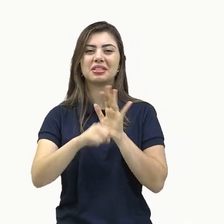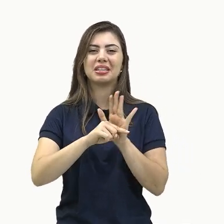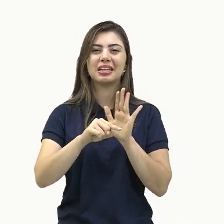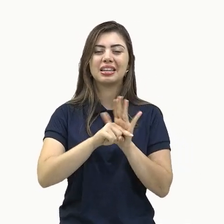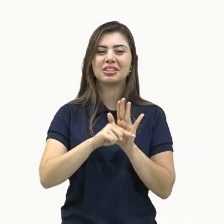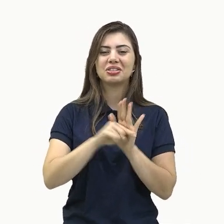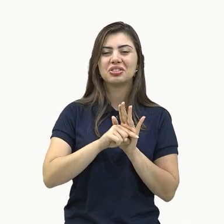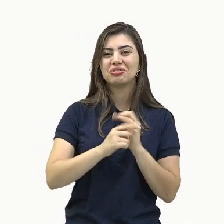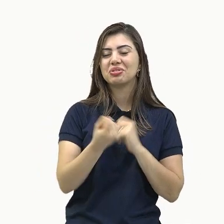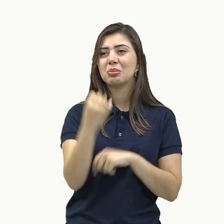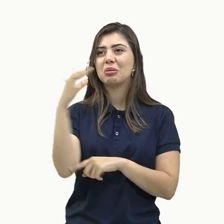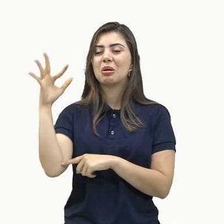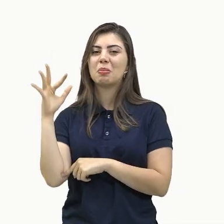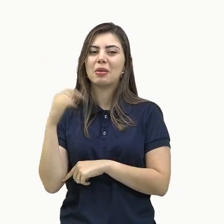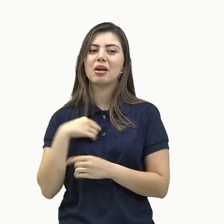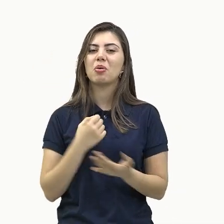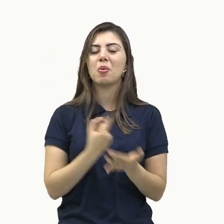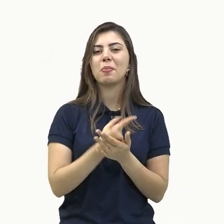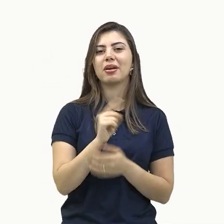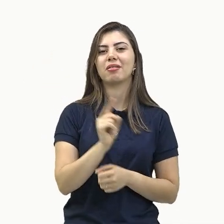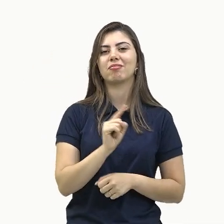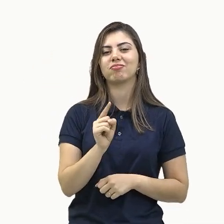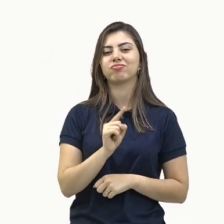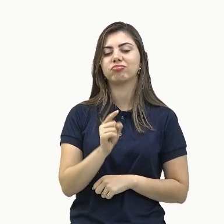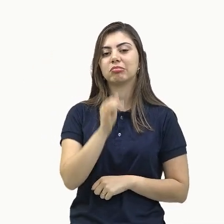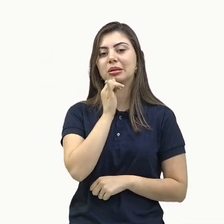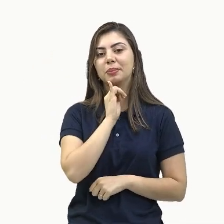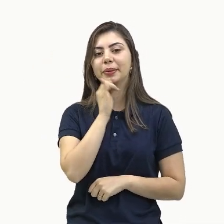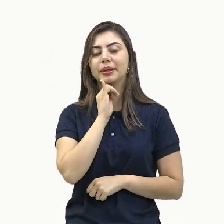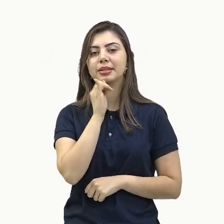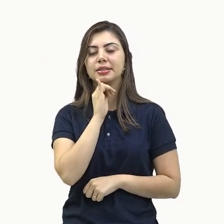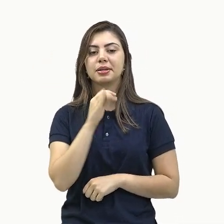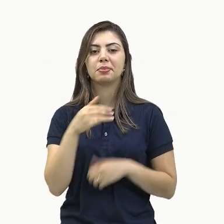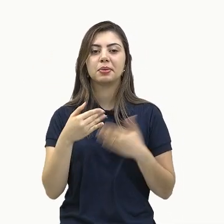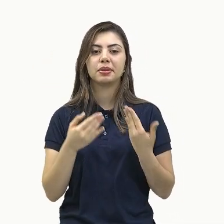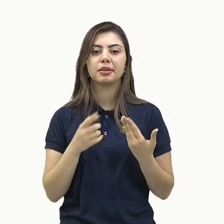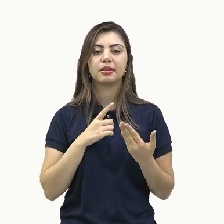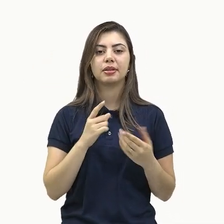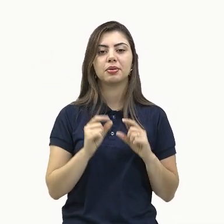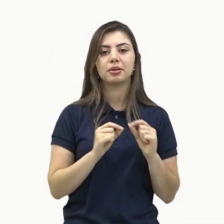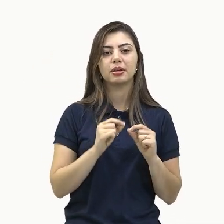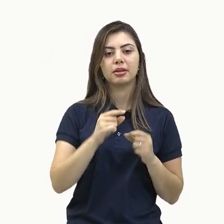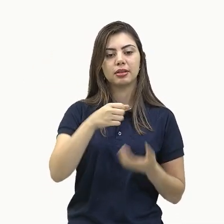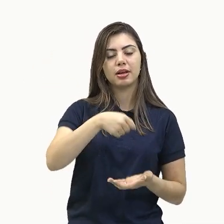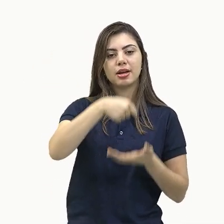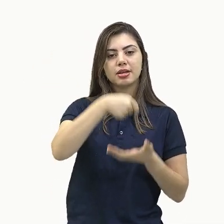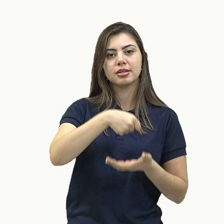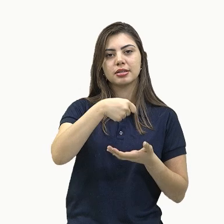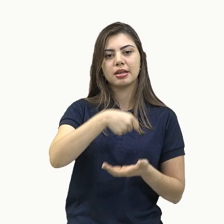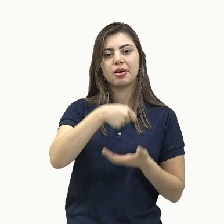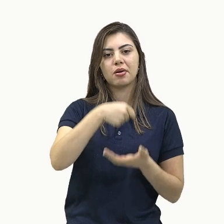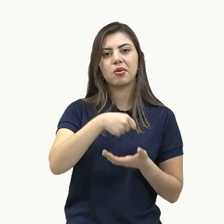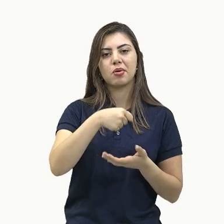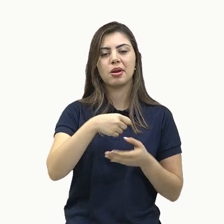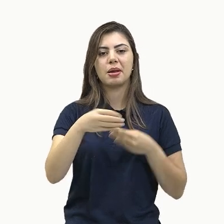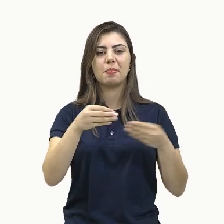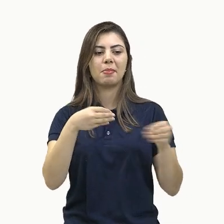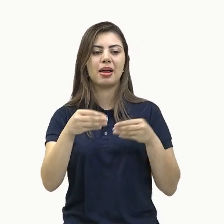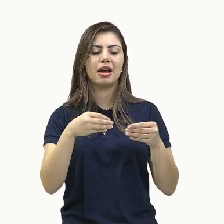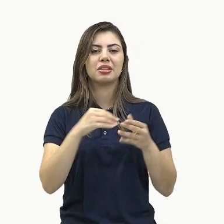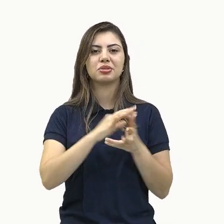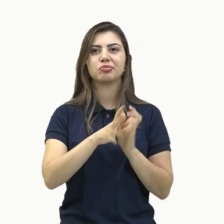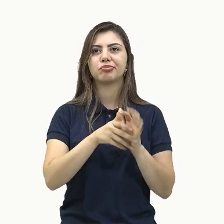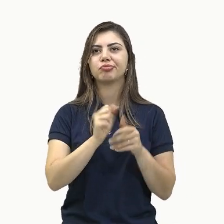vem, né, nesse excesso de embalagens. Um exemplo, recusar brindes que vocês vão acabar recebendo e vão jogar logo mais ali